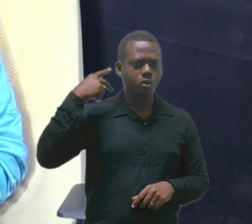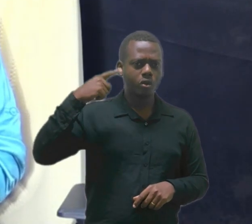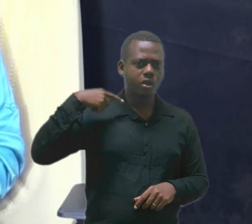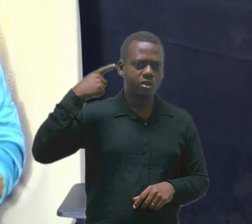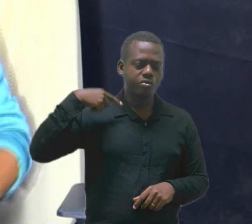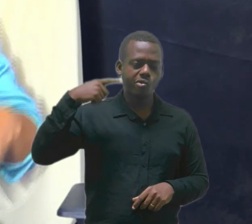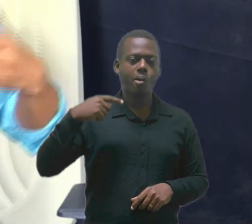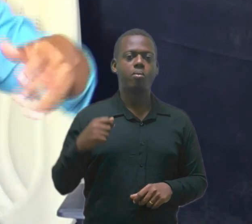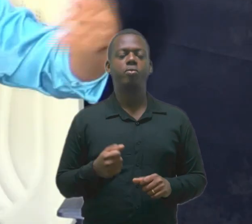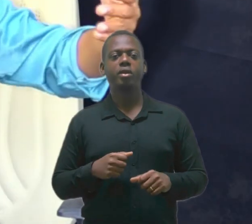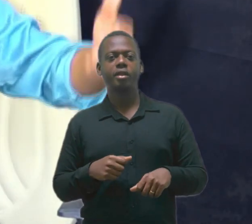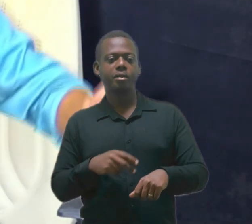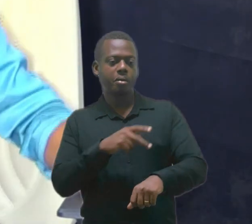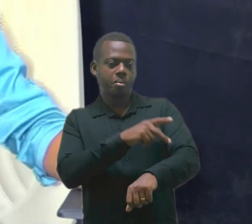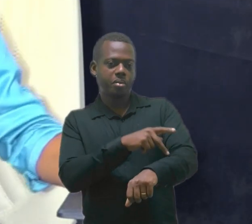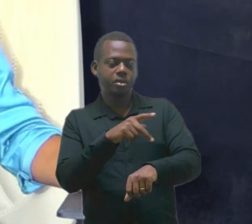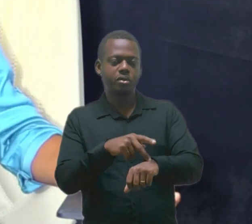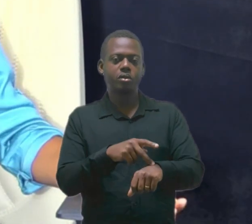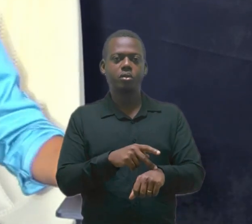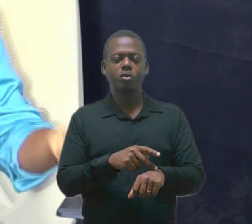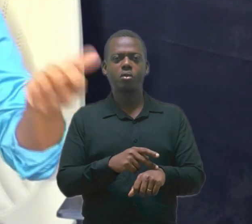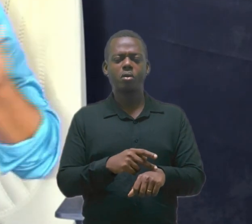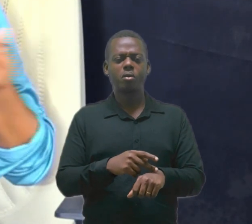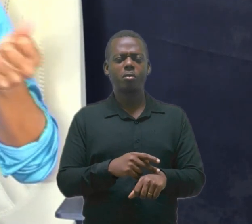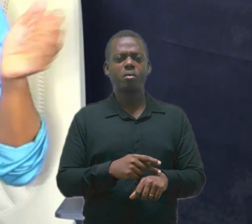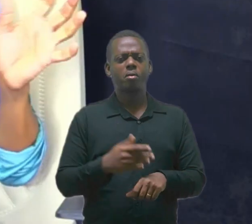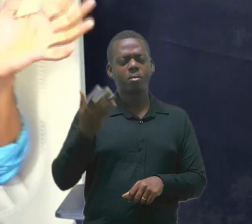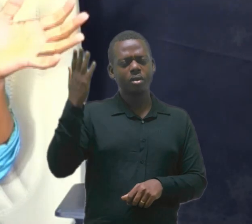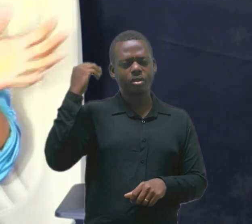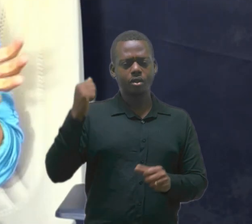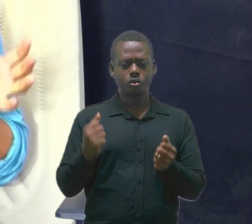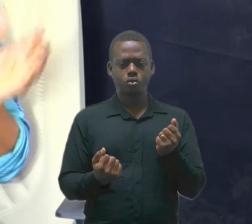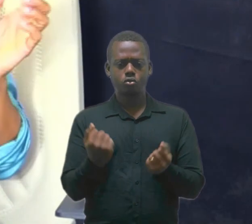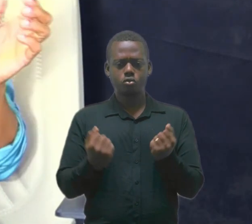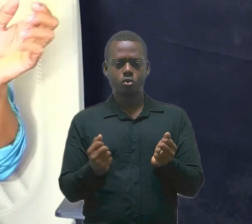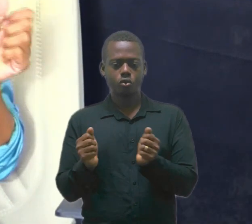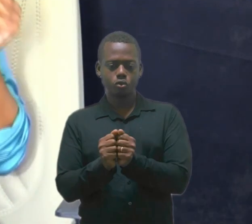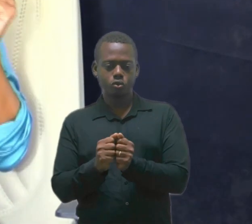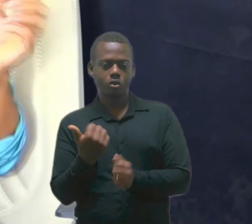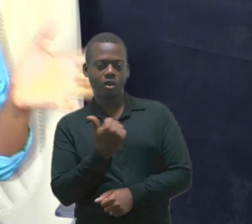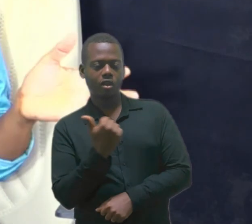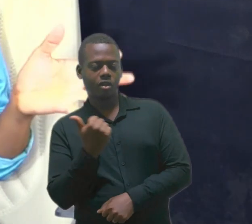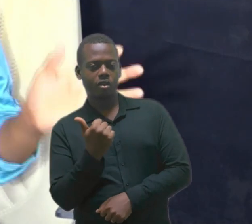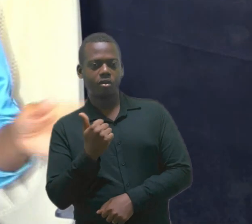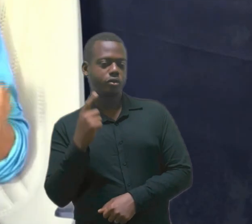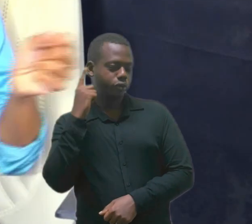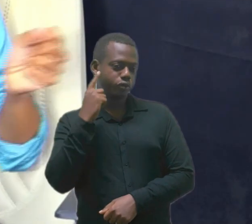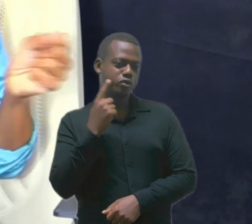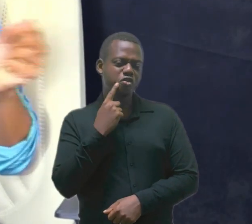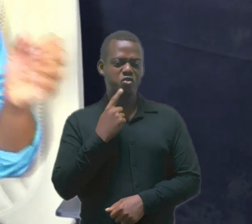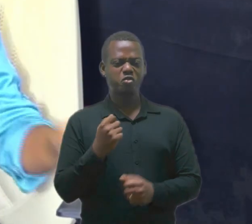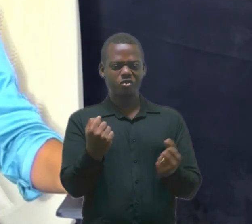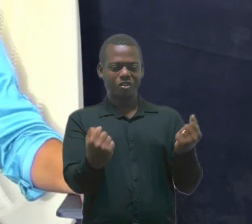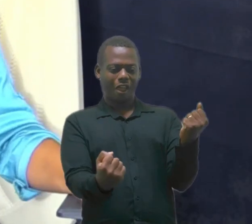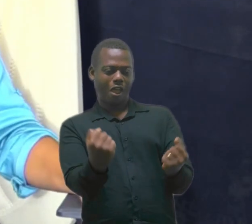psicólogos, surdos que, né? Outro dia eu peguei carona com um surdo dirigindo. Eu nem sei dirigir, eu ali do lado dele, eu digo, "Olha que maravilha", e ele dirigindo